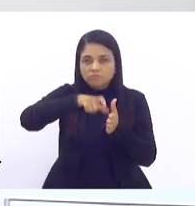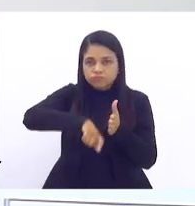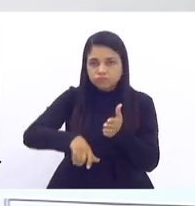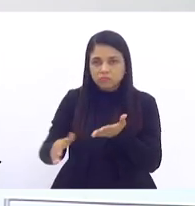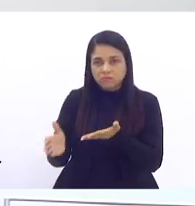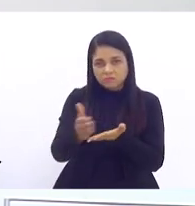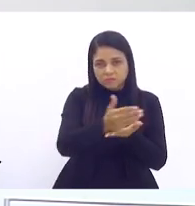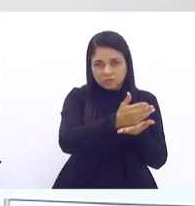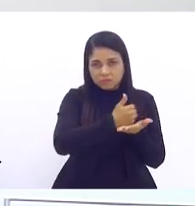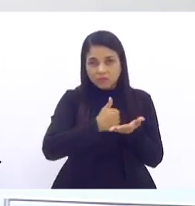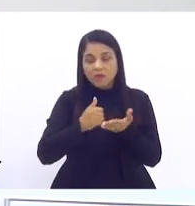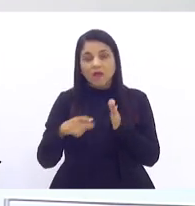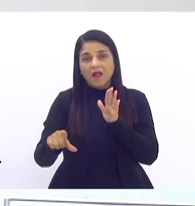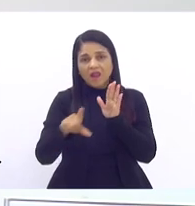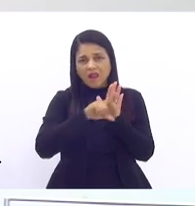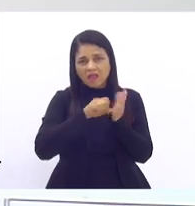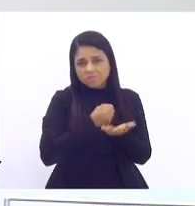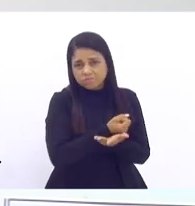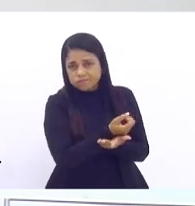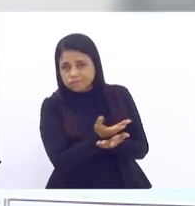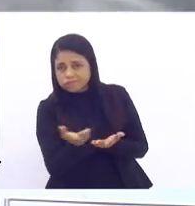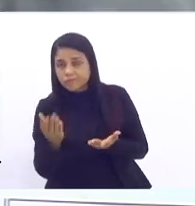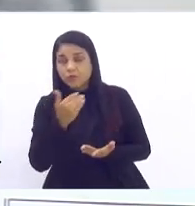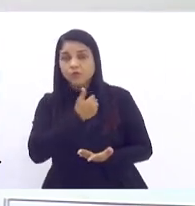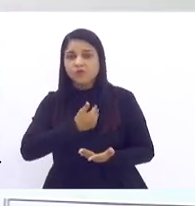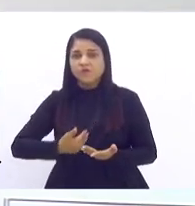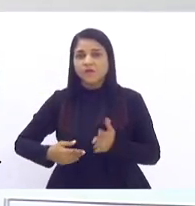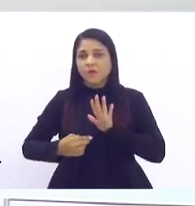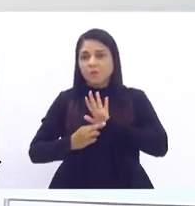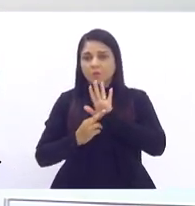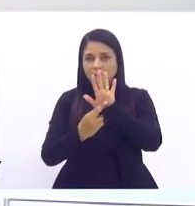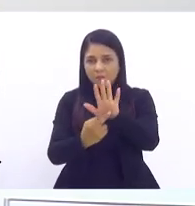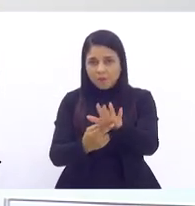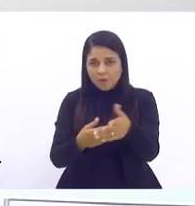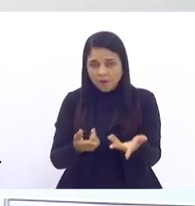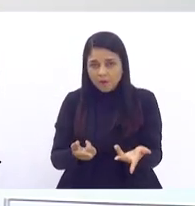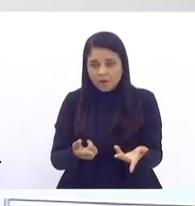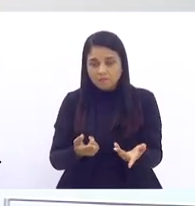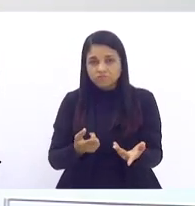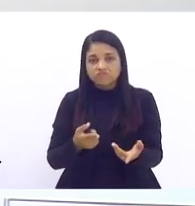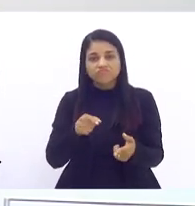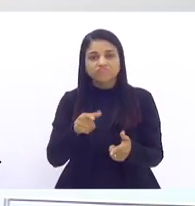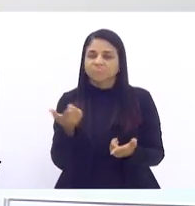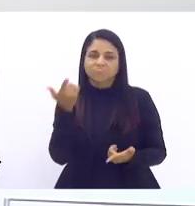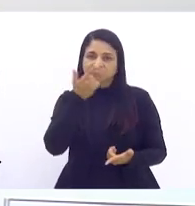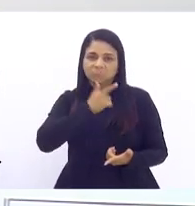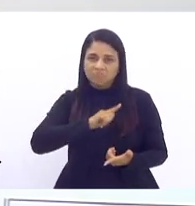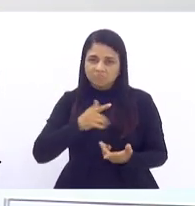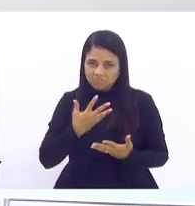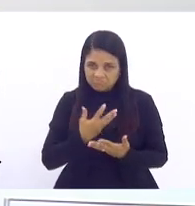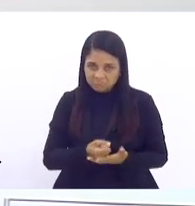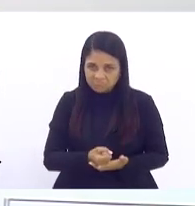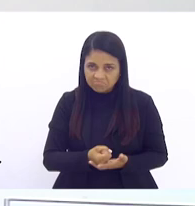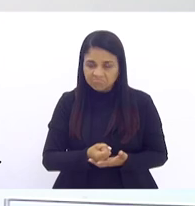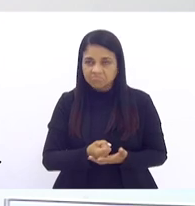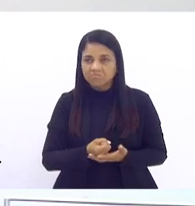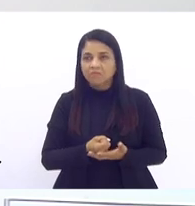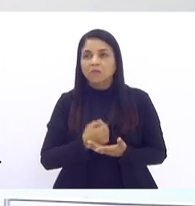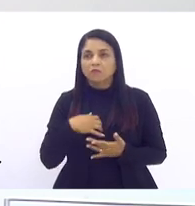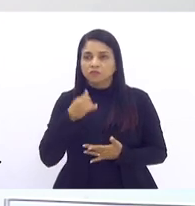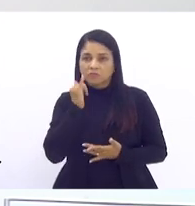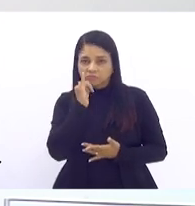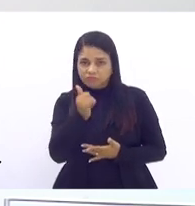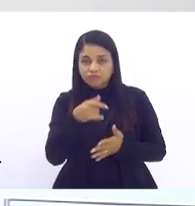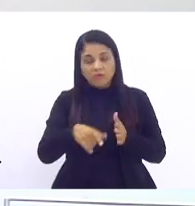de leis que de progresso que o governo tá apresentando que eu acho que eles não se consolidam né por isso que eu disse aqui